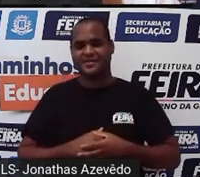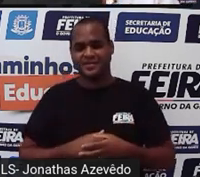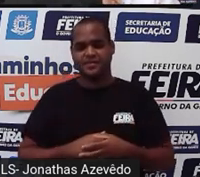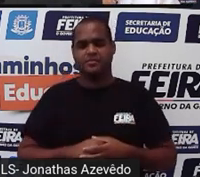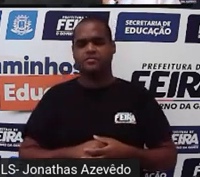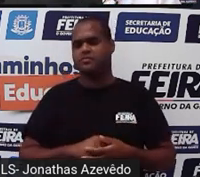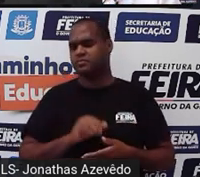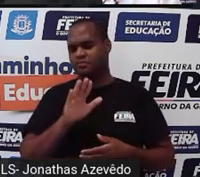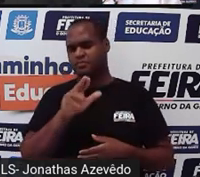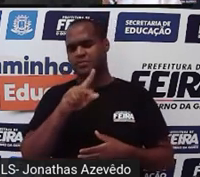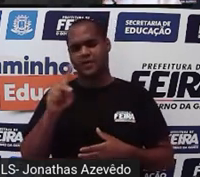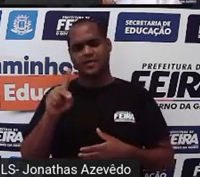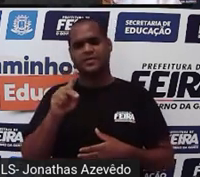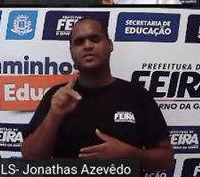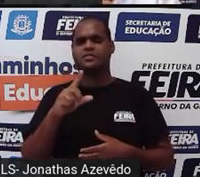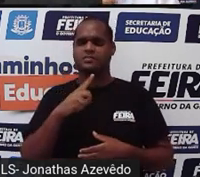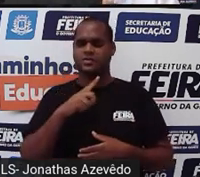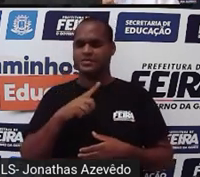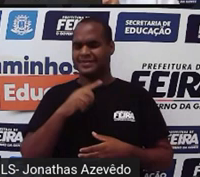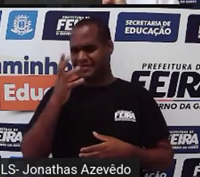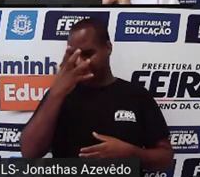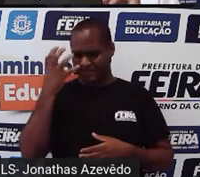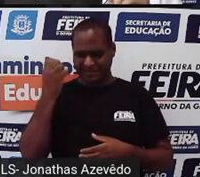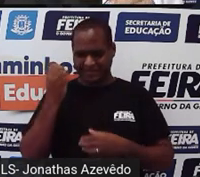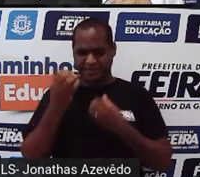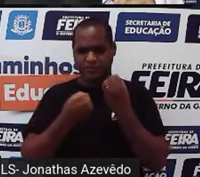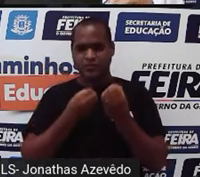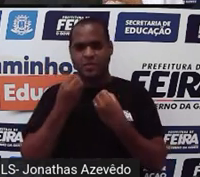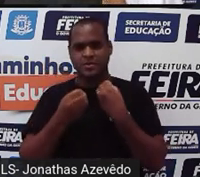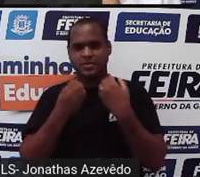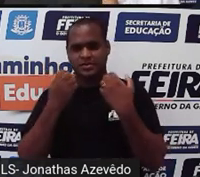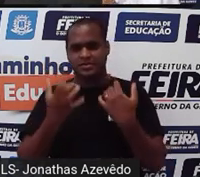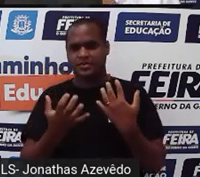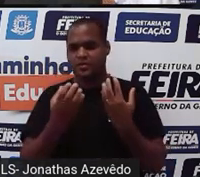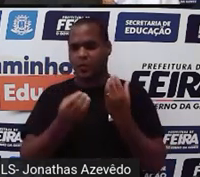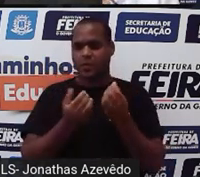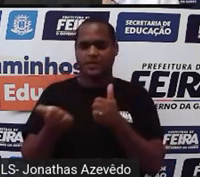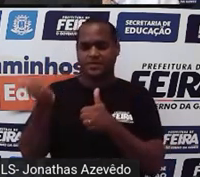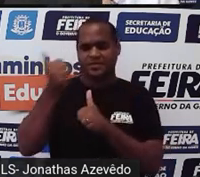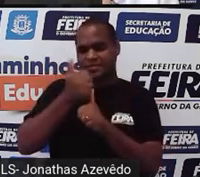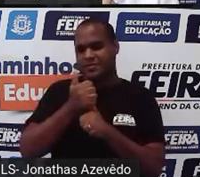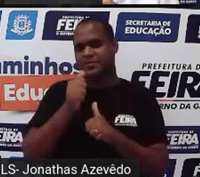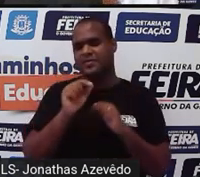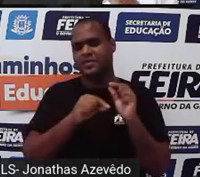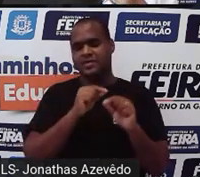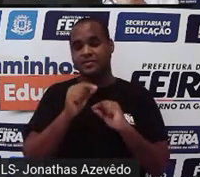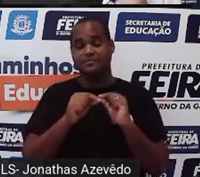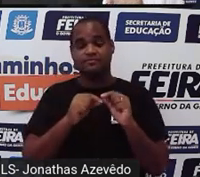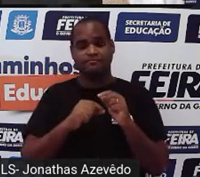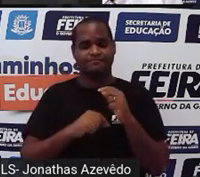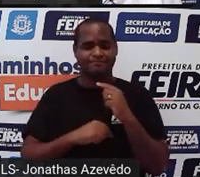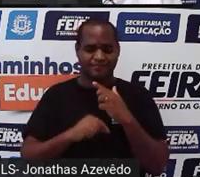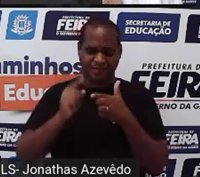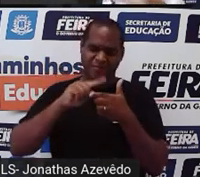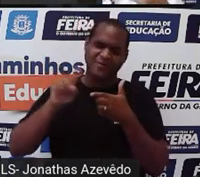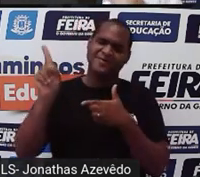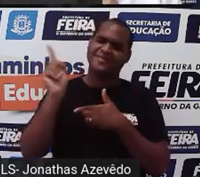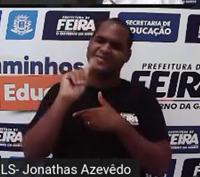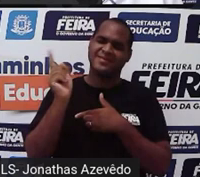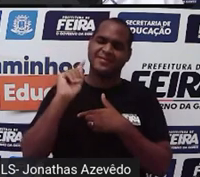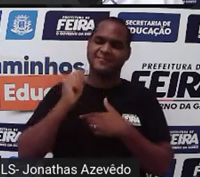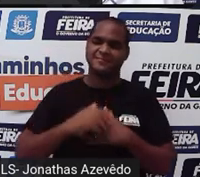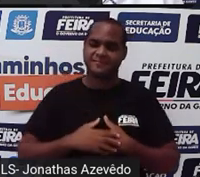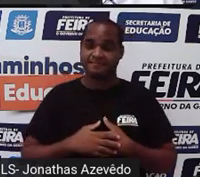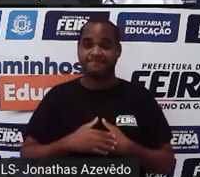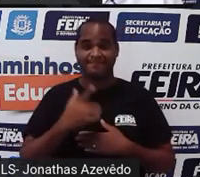é mais Professor Eu acho que esqueci como é que faz a substituição não tem problema